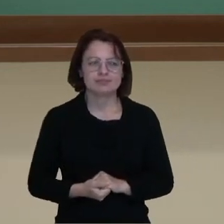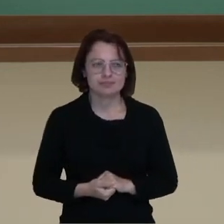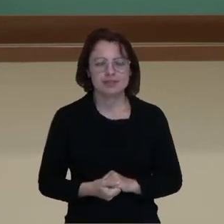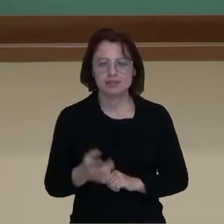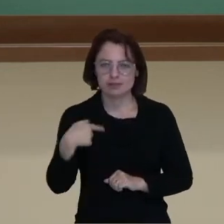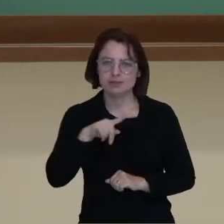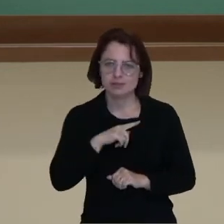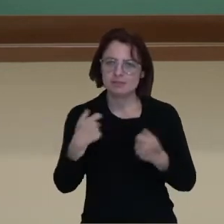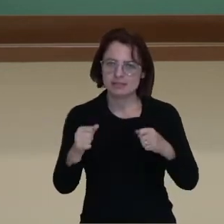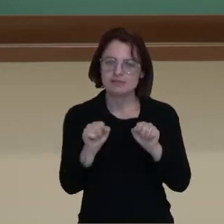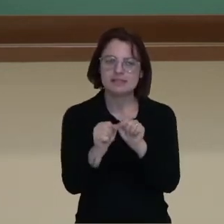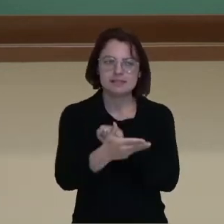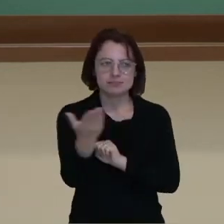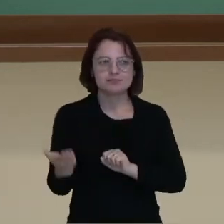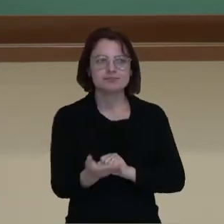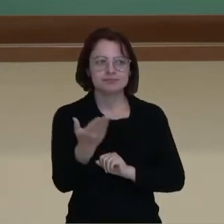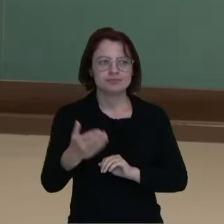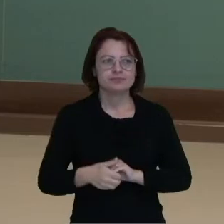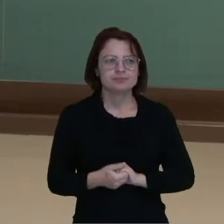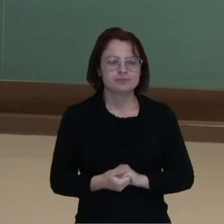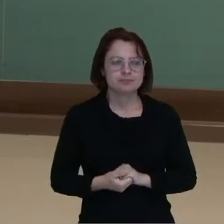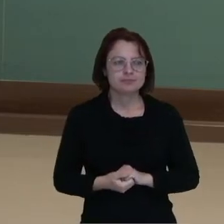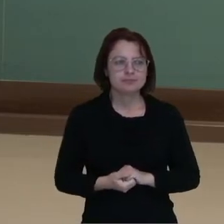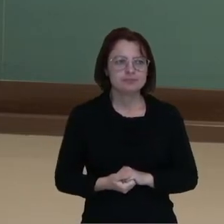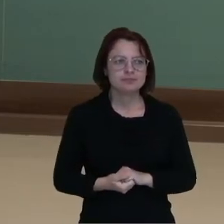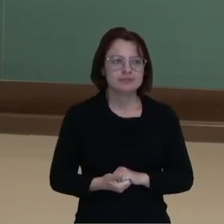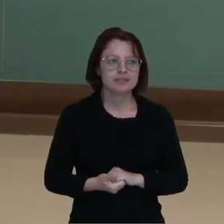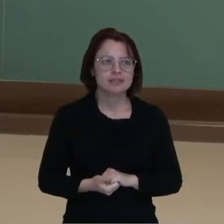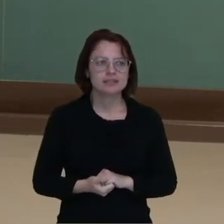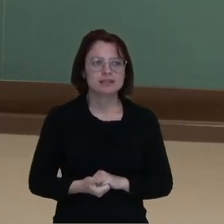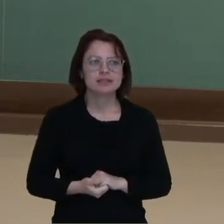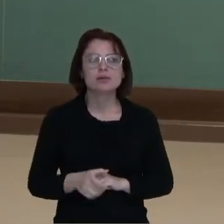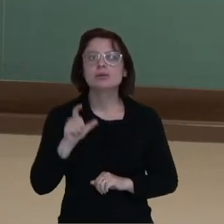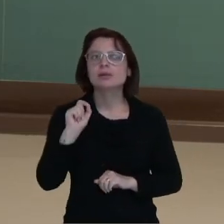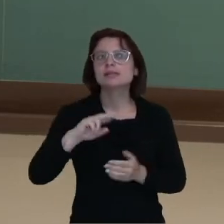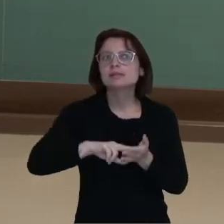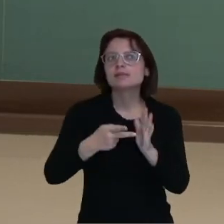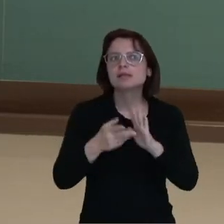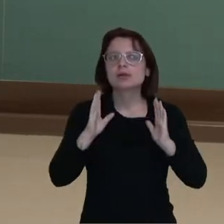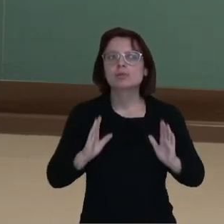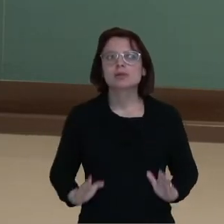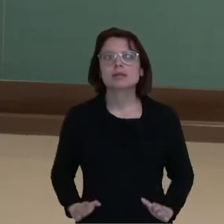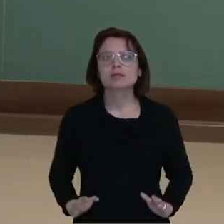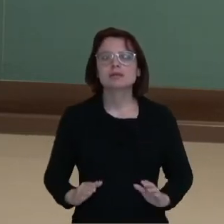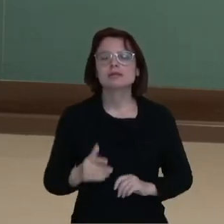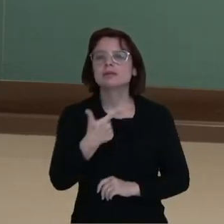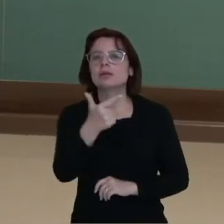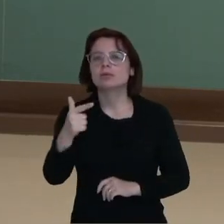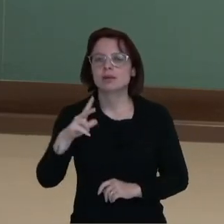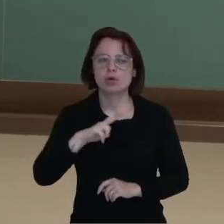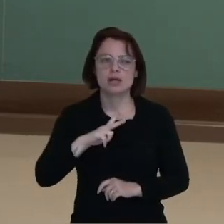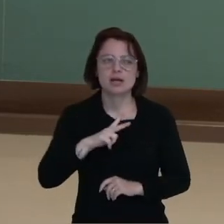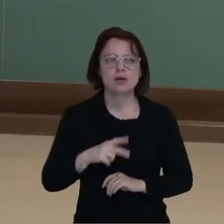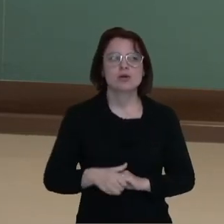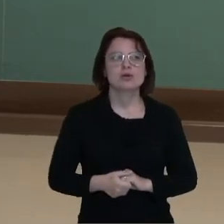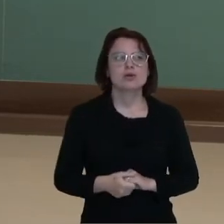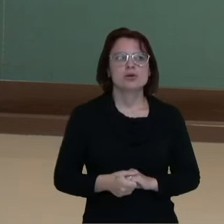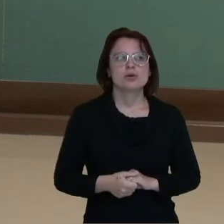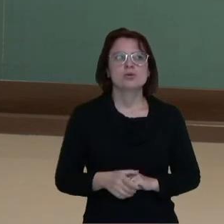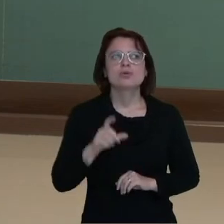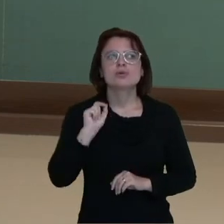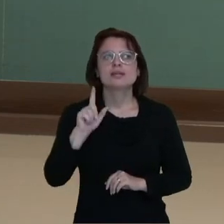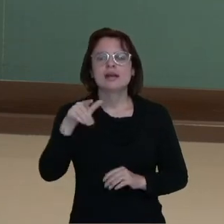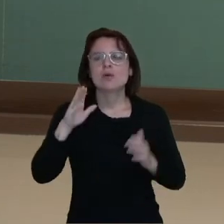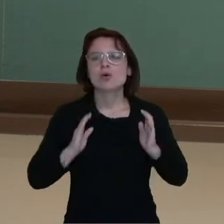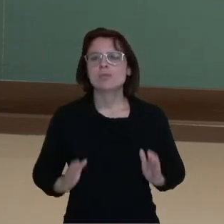meio, certo? Então vamos continuar aqui. O que é um comportamento imoral? O que é um comportamento